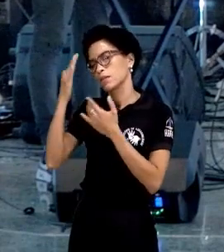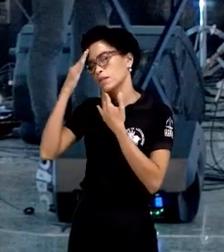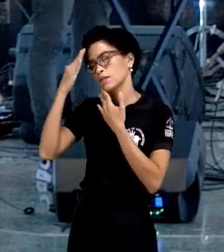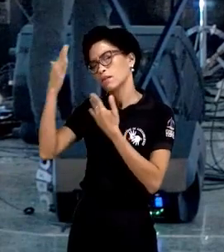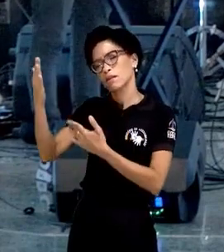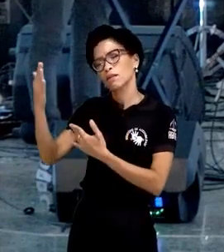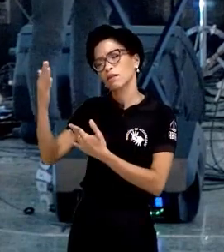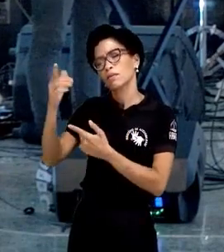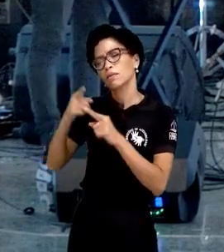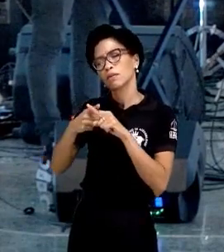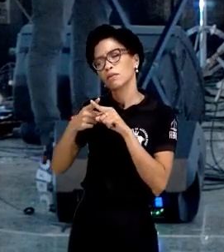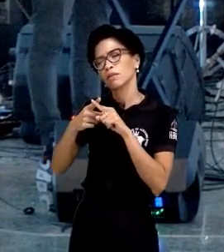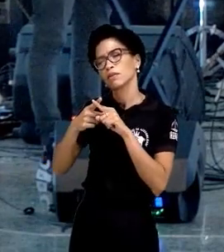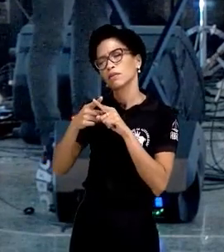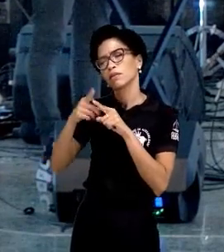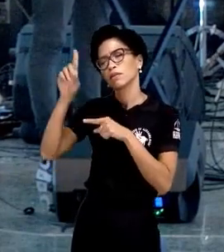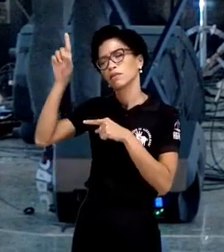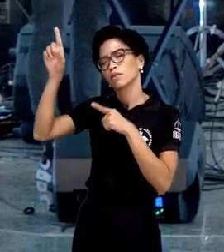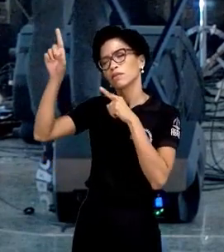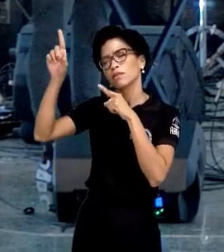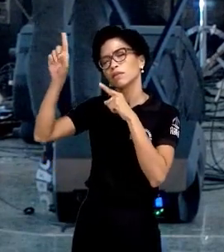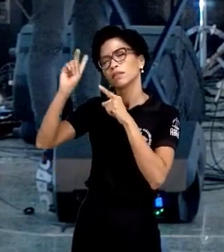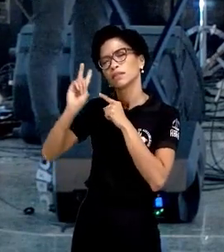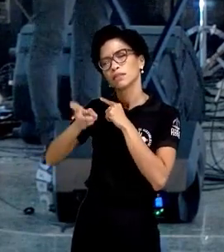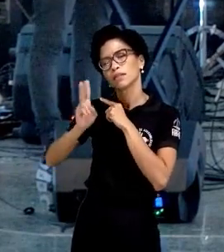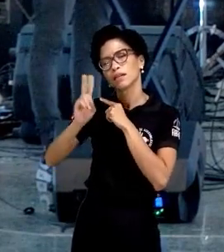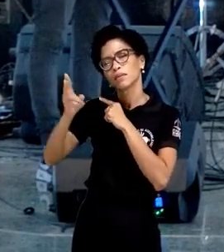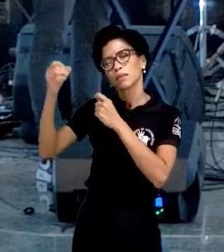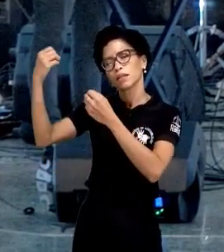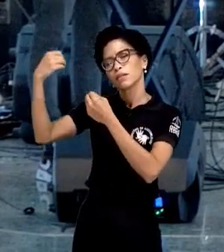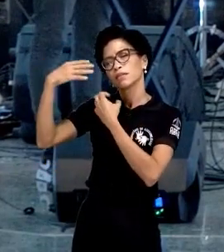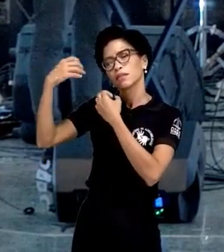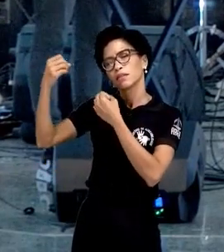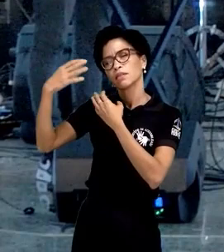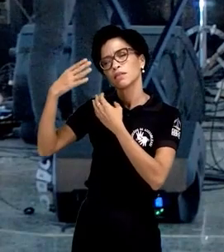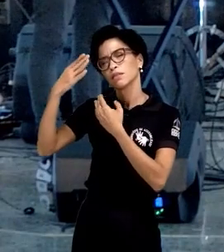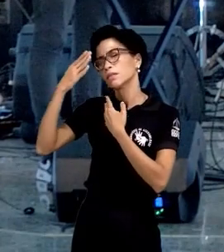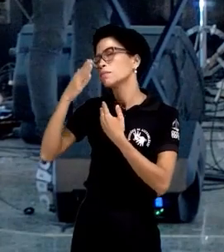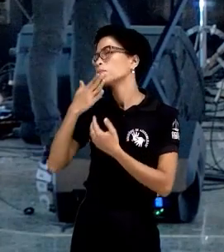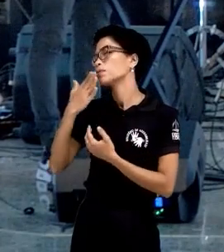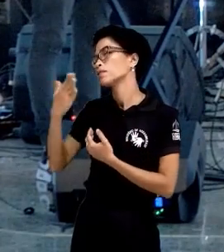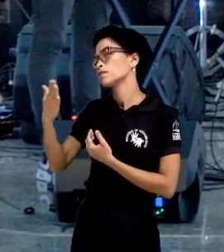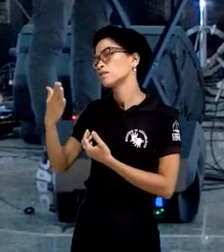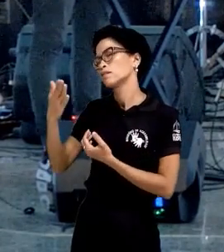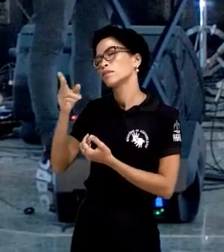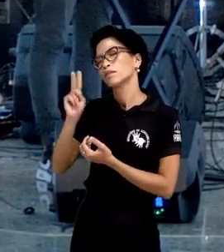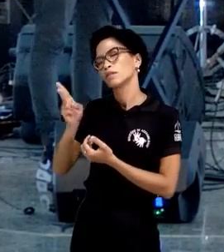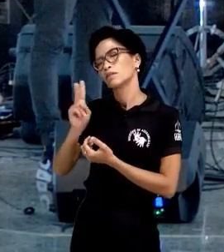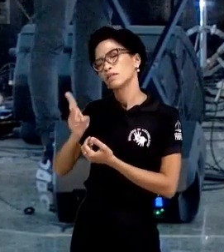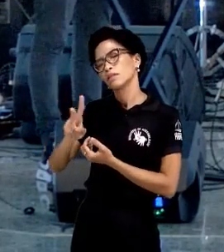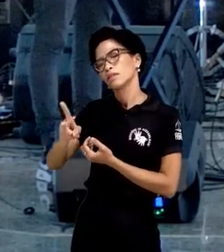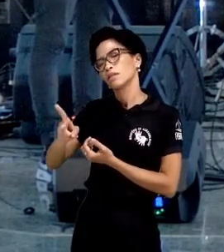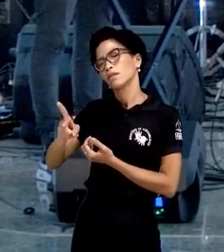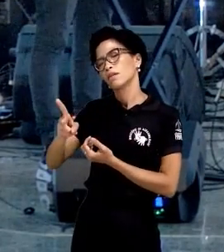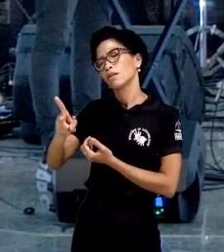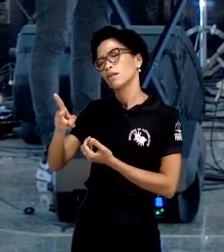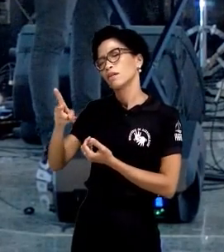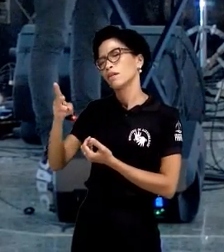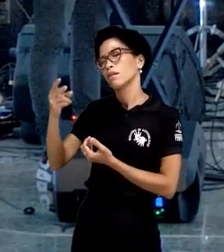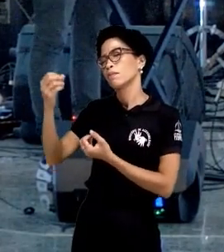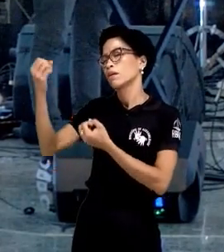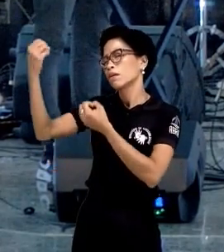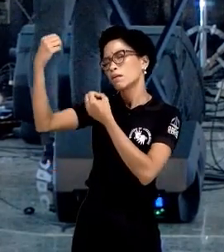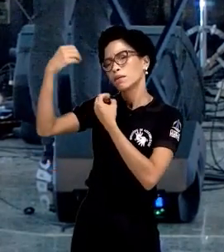Senhor Deus, que o Senhor continue nos alimentando constantemente com a tua palavra, Senhor Deus, na segurança da Escritura, Senhor